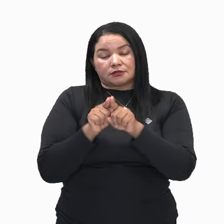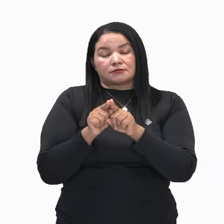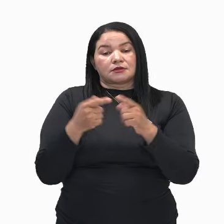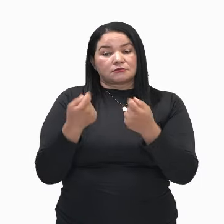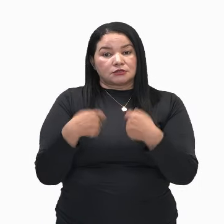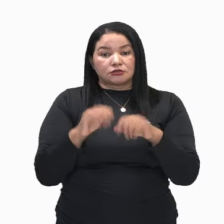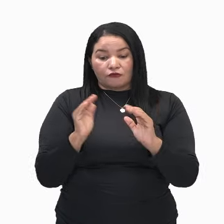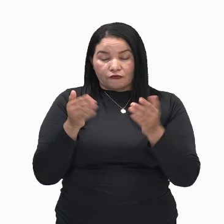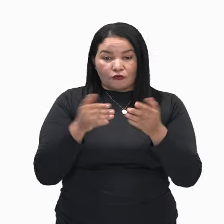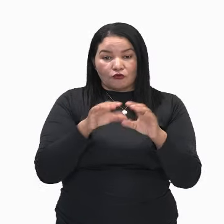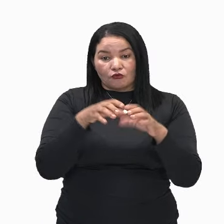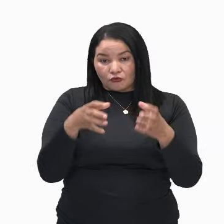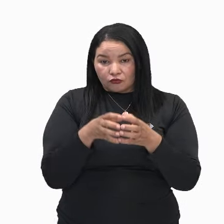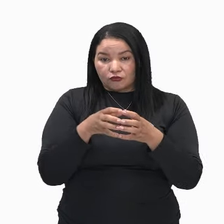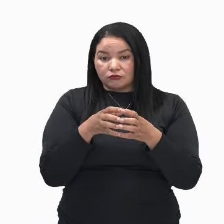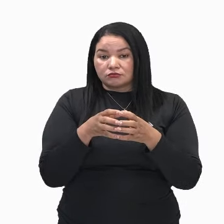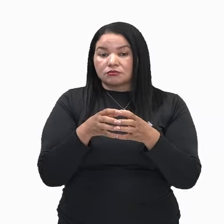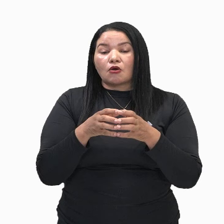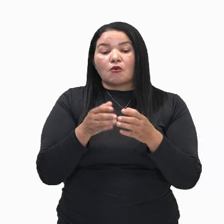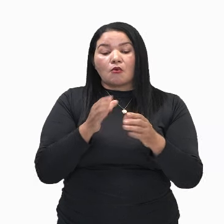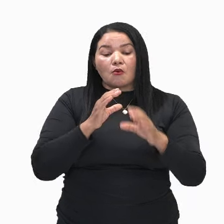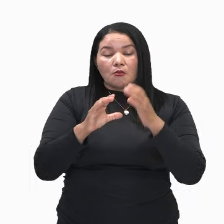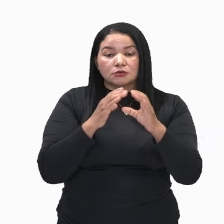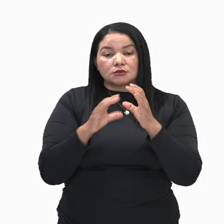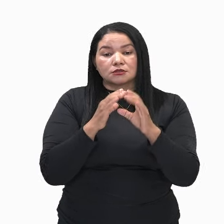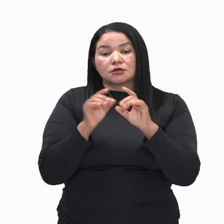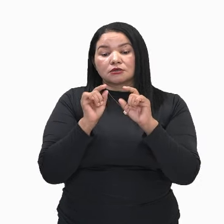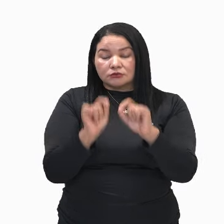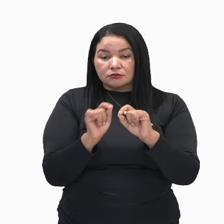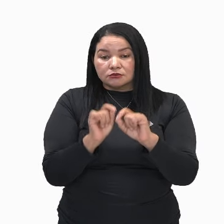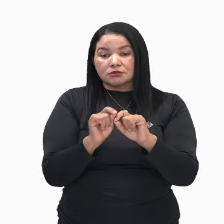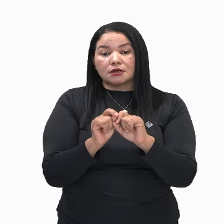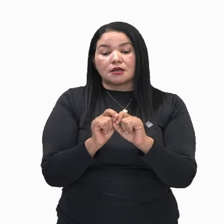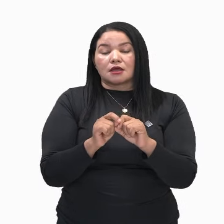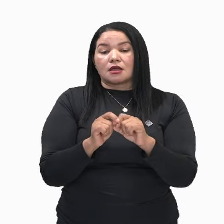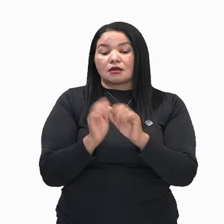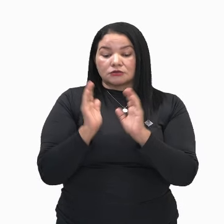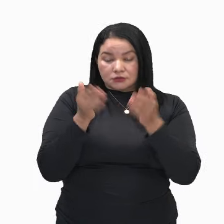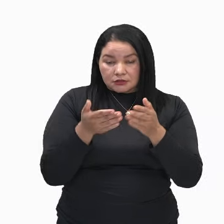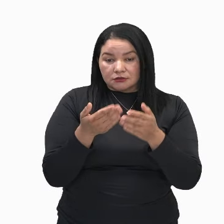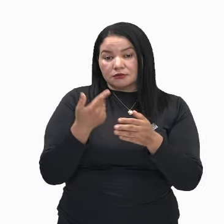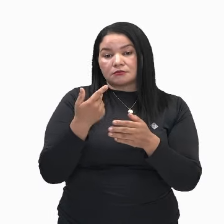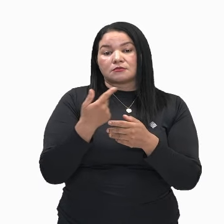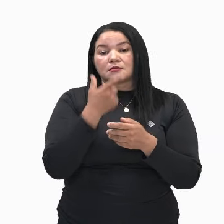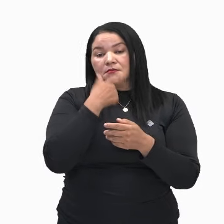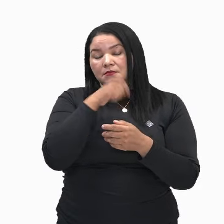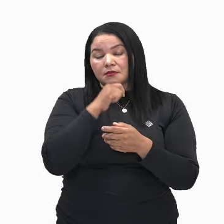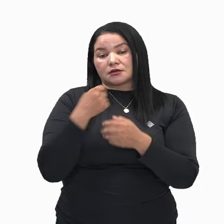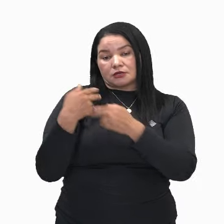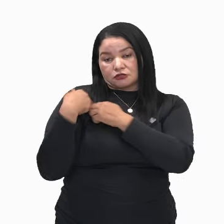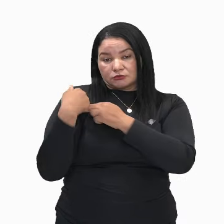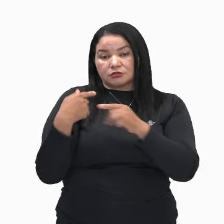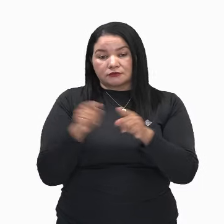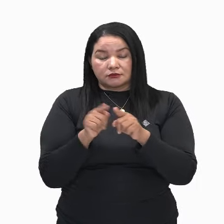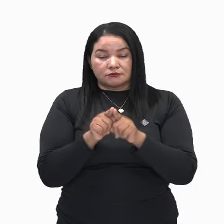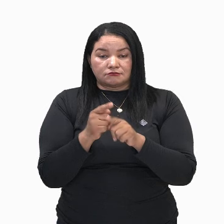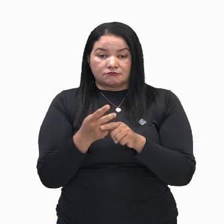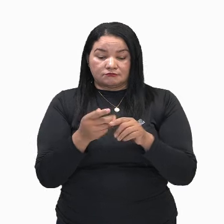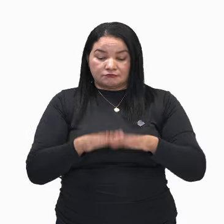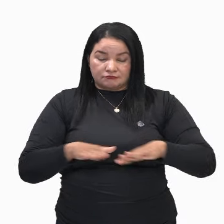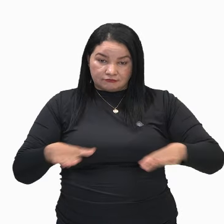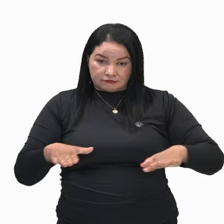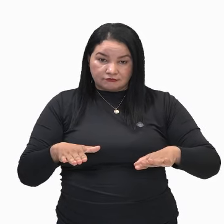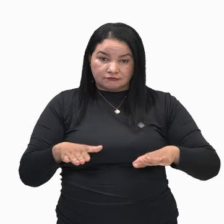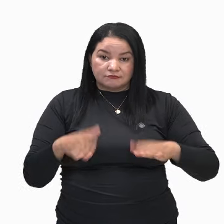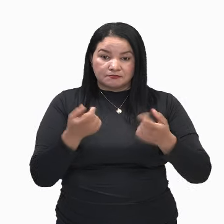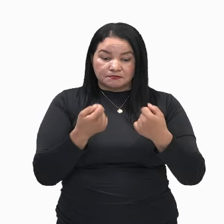esses grupos. Estou me comunicando diretamente com os pais e os responsáveis por essas crianças. Mantenham a caderneta de vacinação, e aí